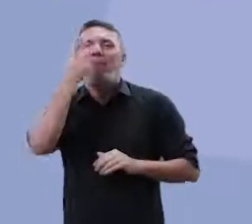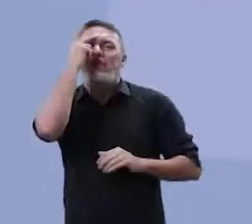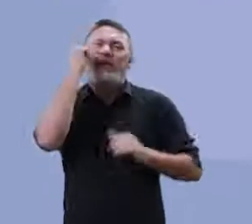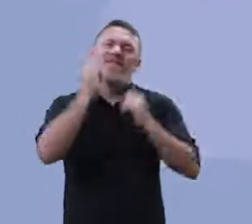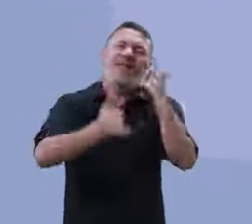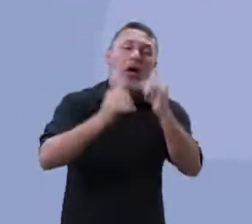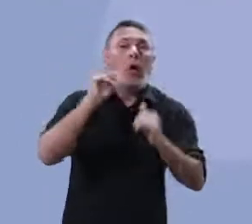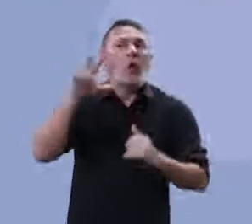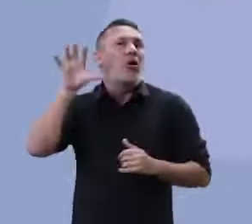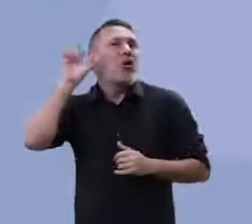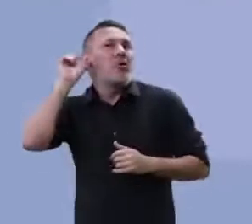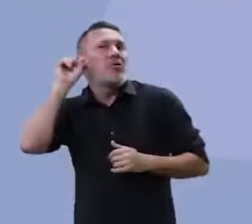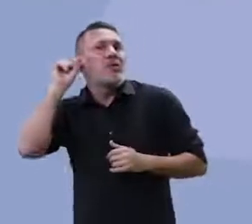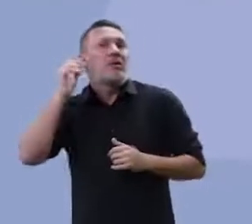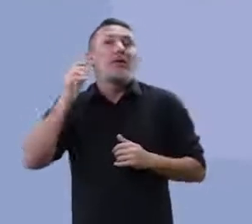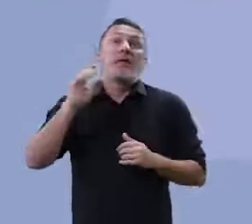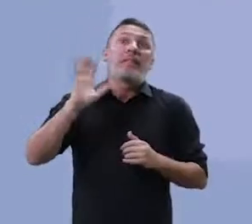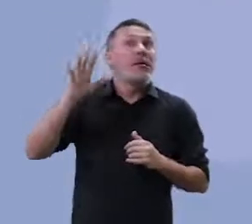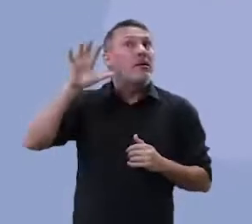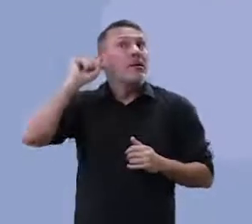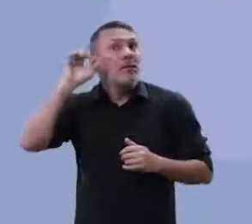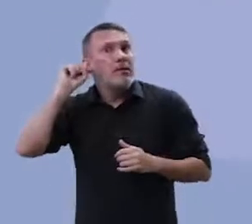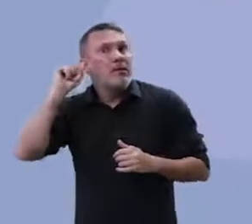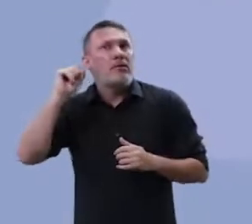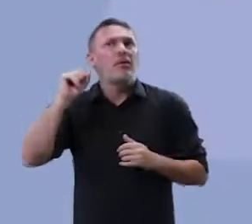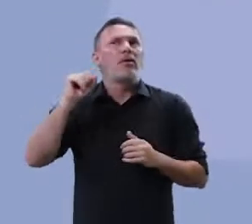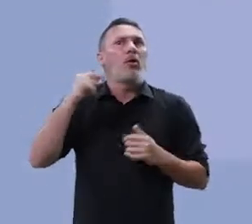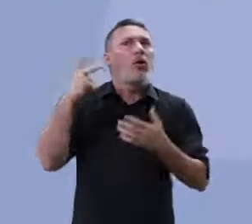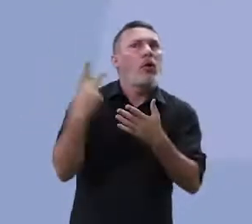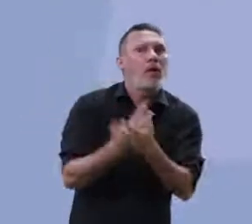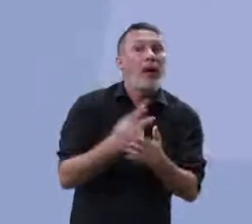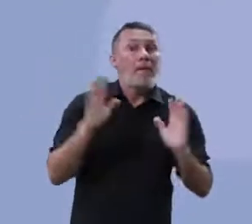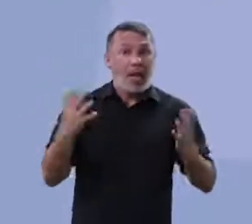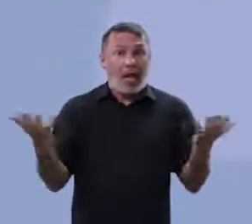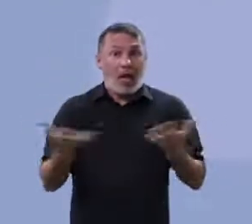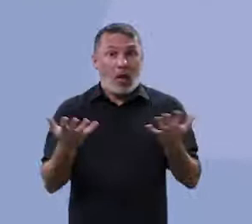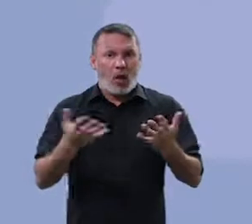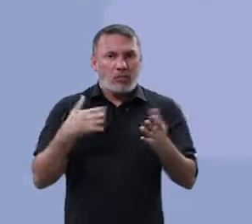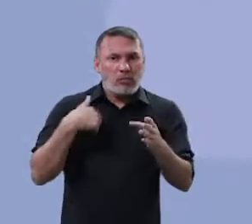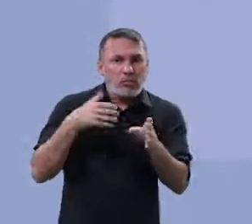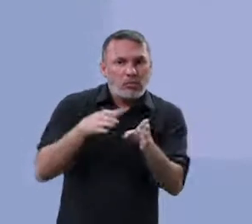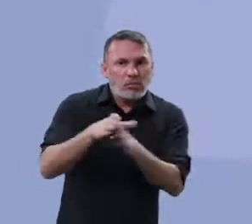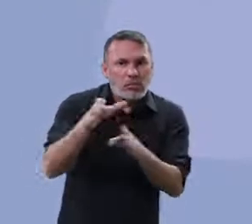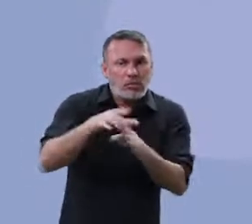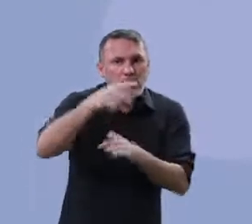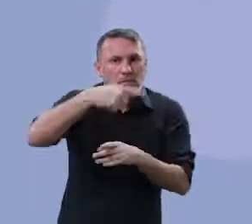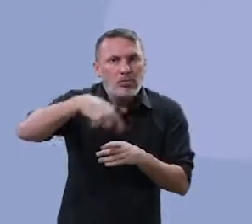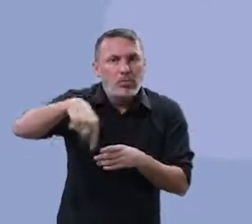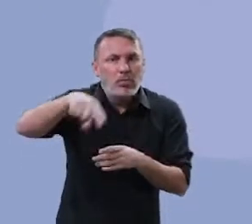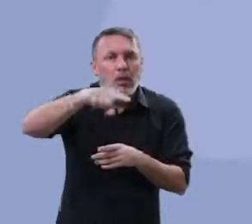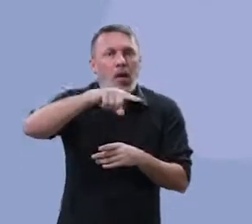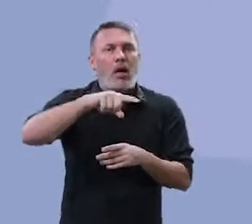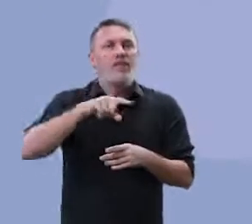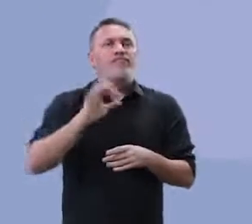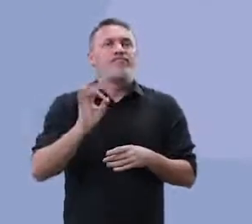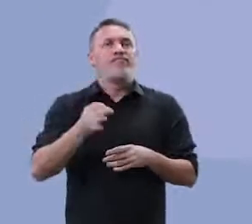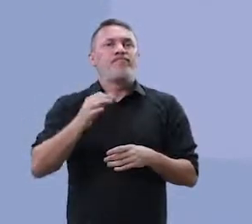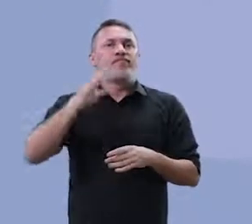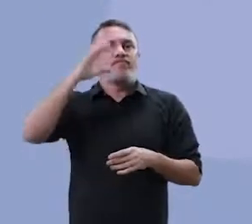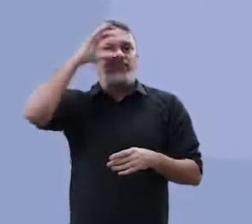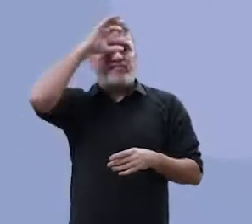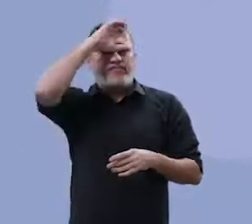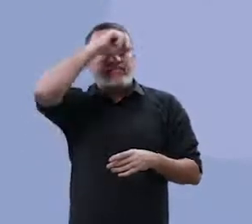falou isso ou já ouviu alguém falar isso. Eu espero que já ouviu e a partir dessa aula vai também ser